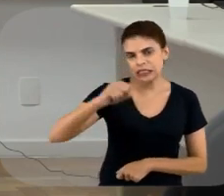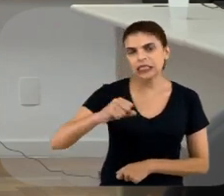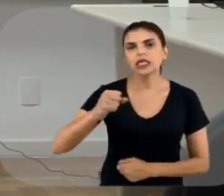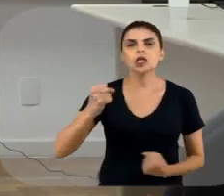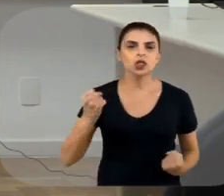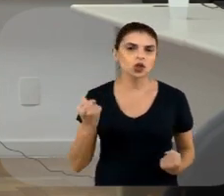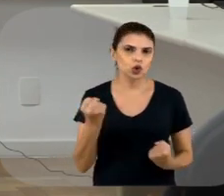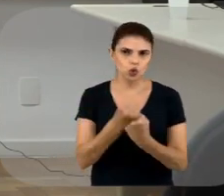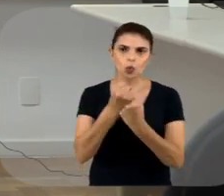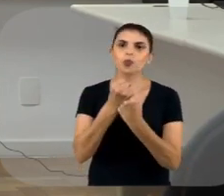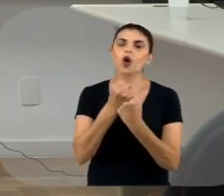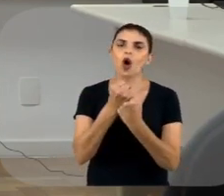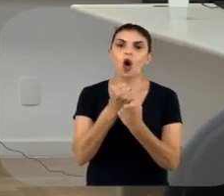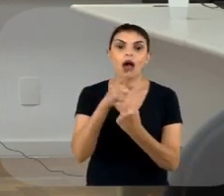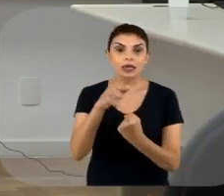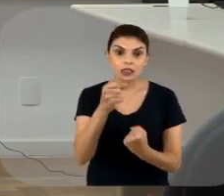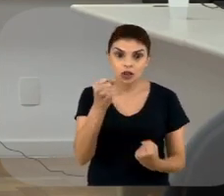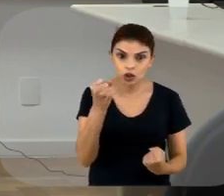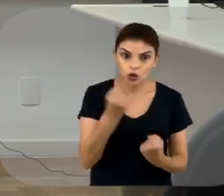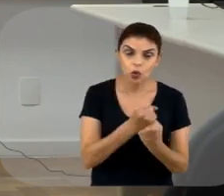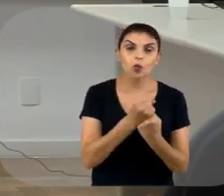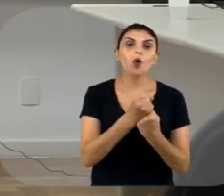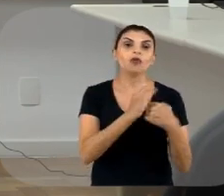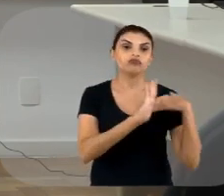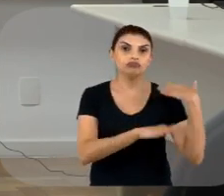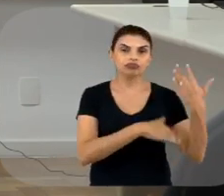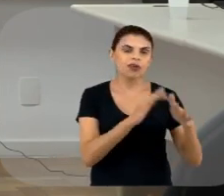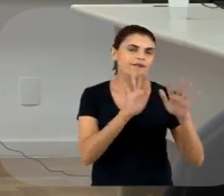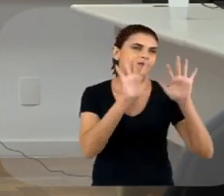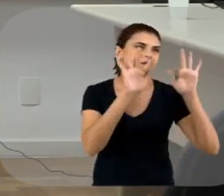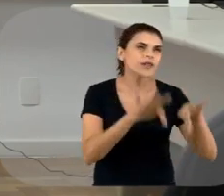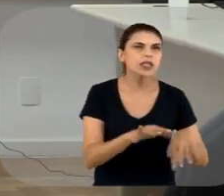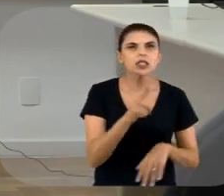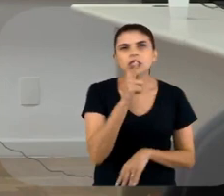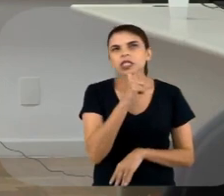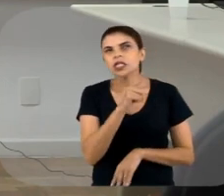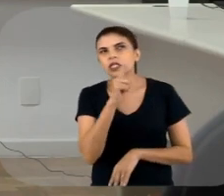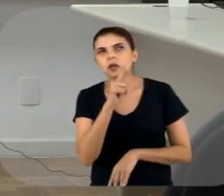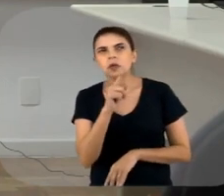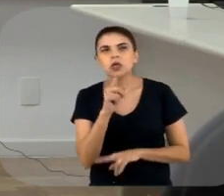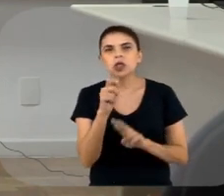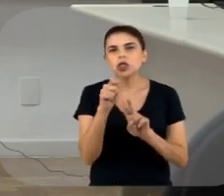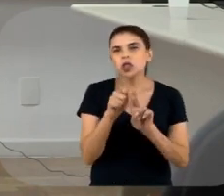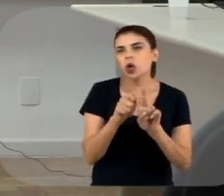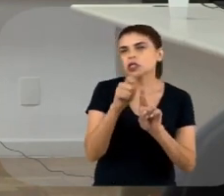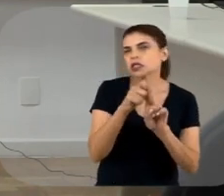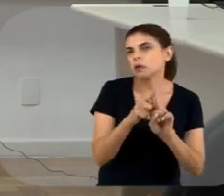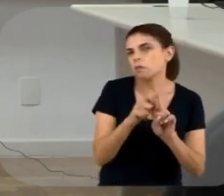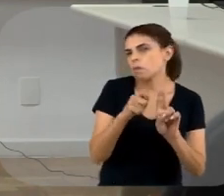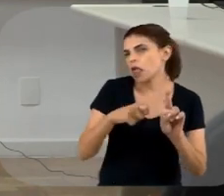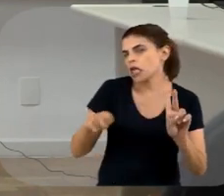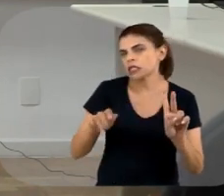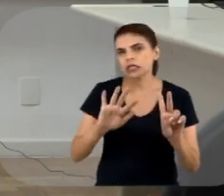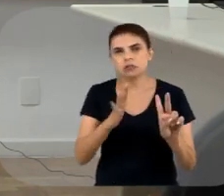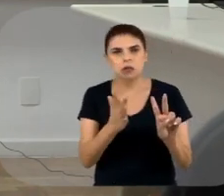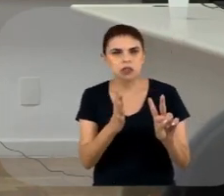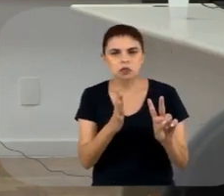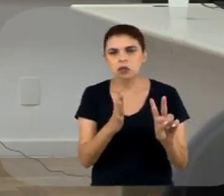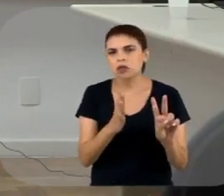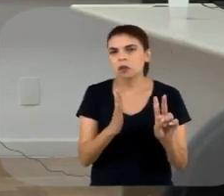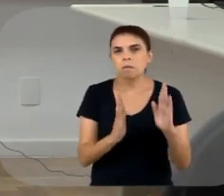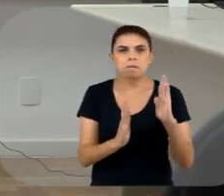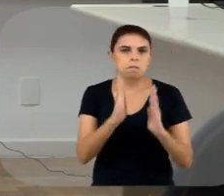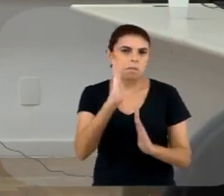de suporte e, ao fim, né, geralmente aí dos primeiros 12 meses, que é mais ou menos